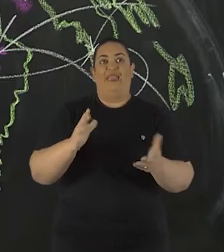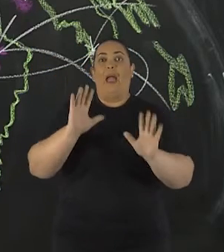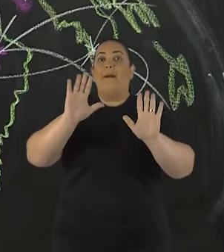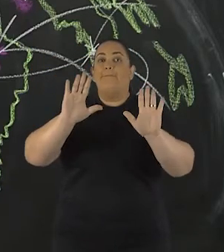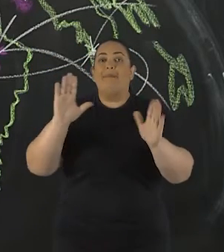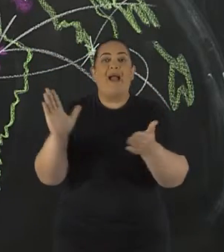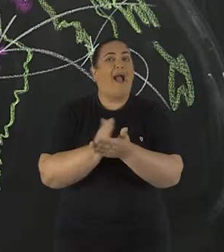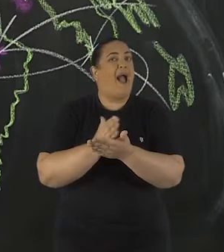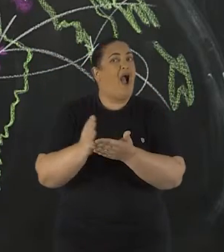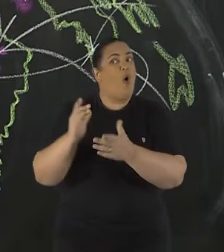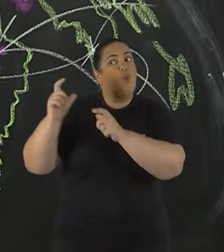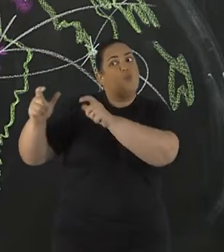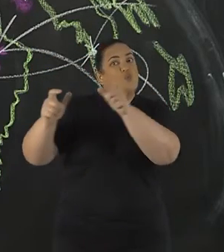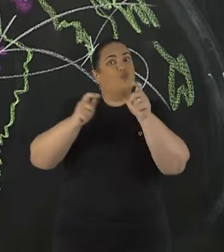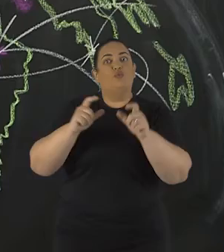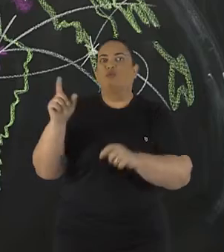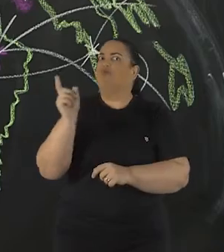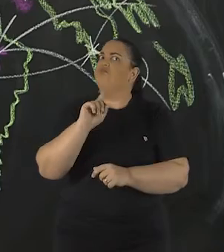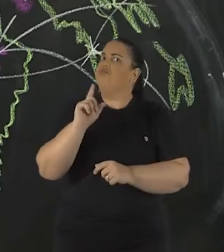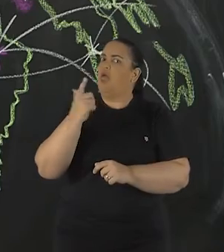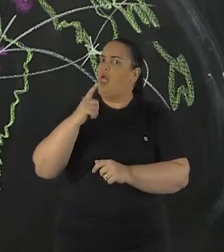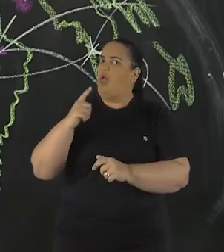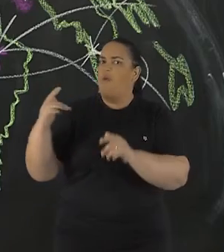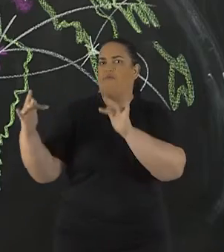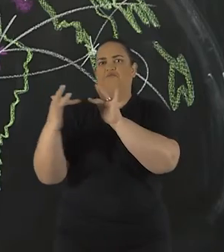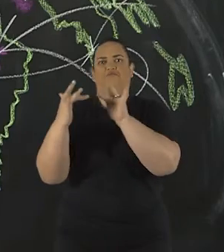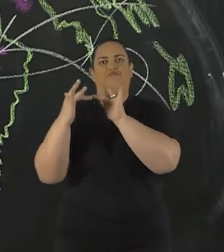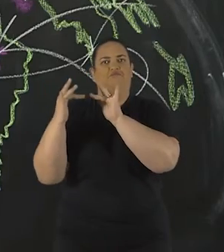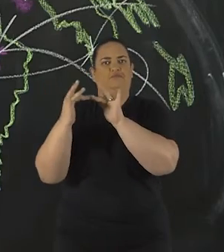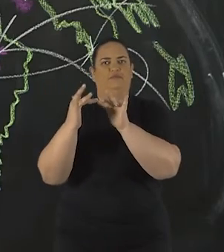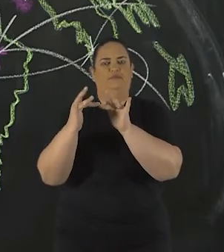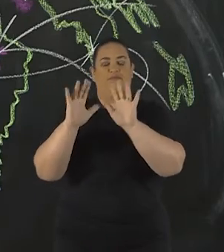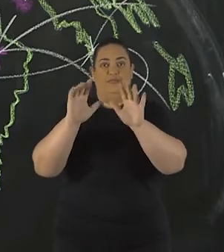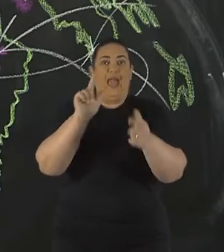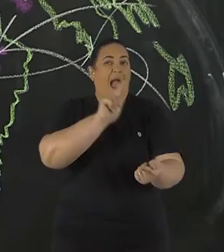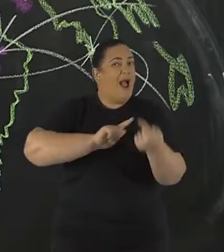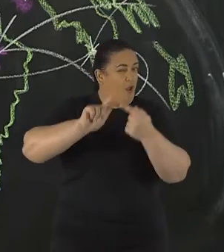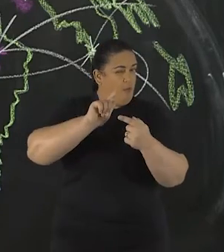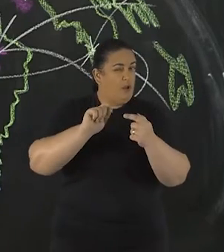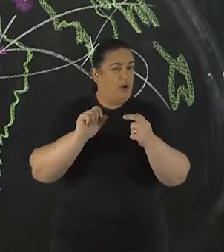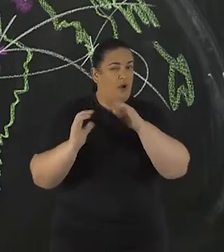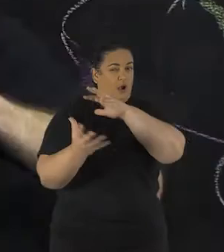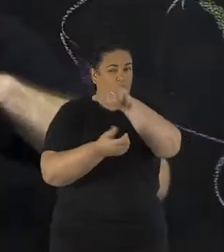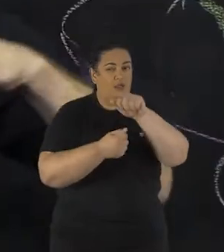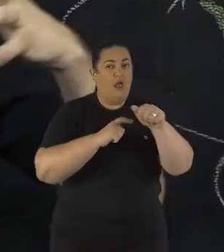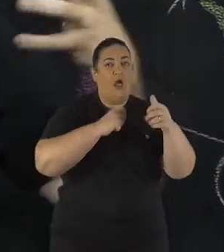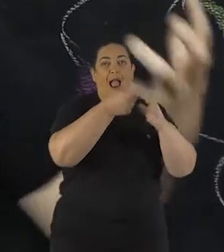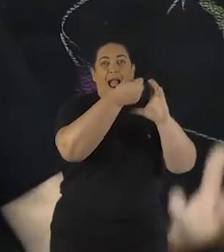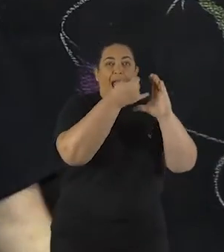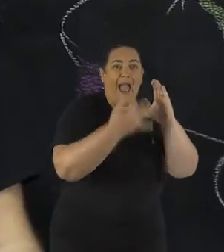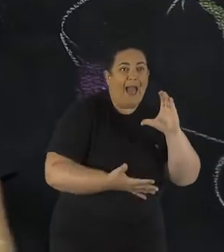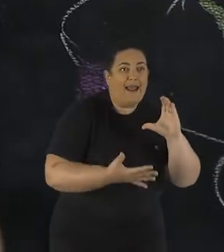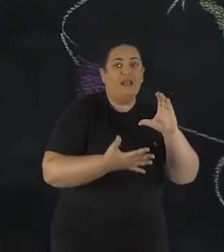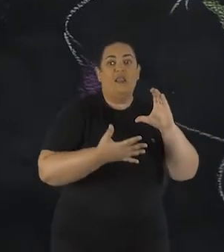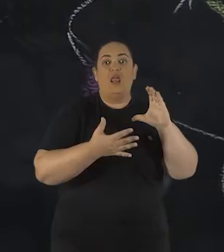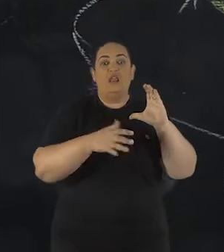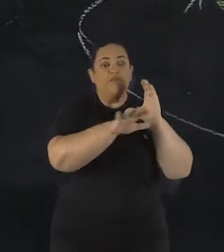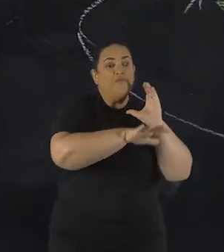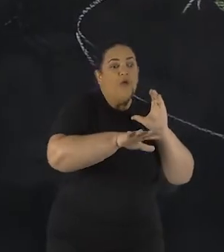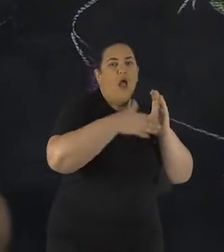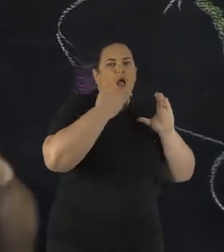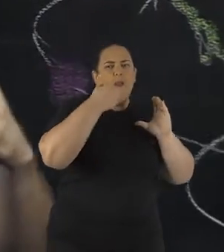está conectado de fato. A globalização, apesar de ter uma característica importante no sentido da melhoria dos espaços,